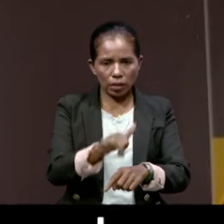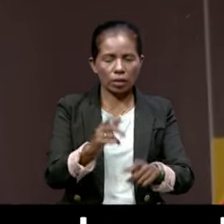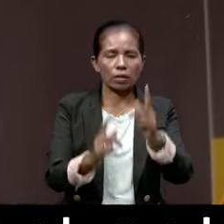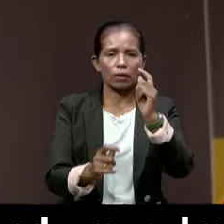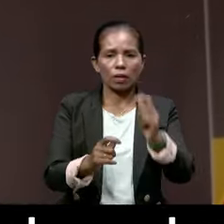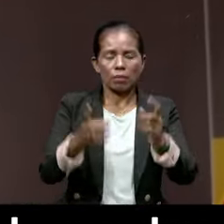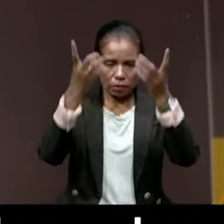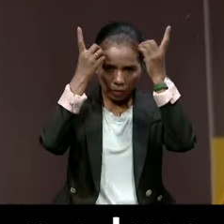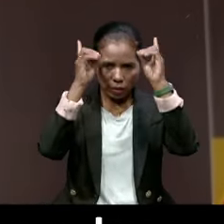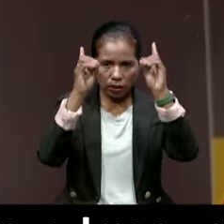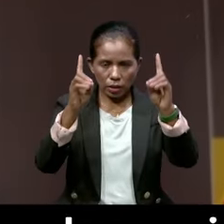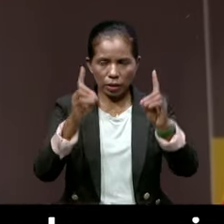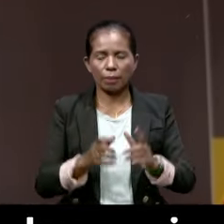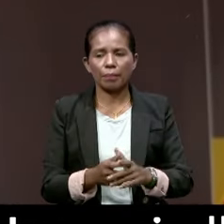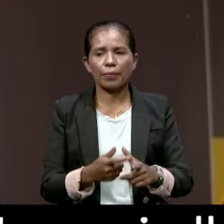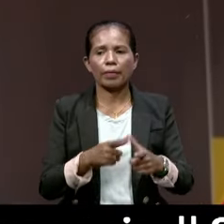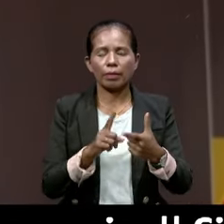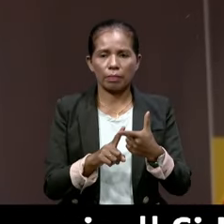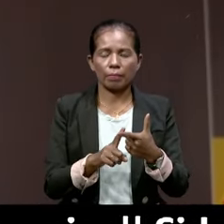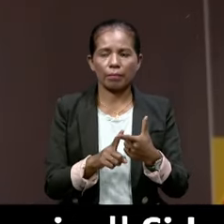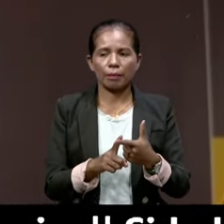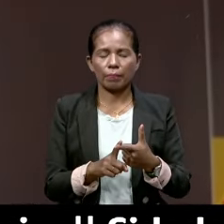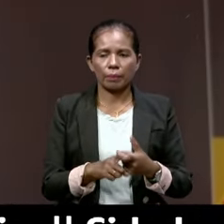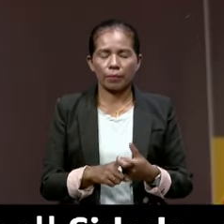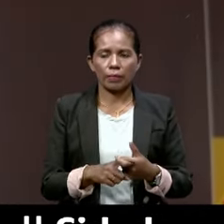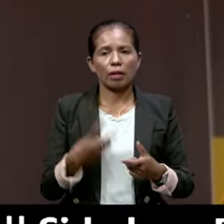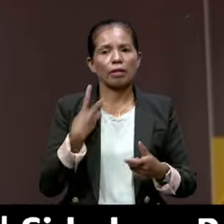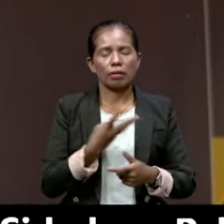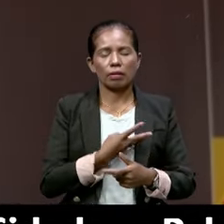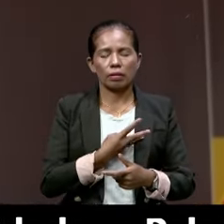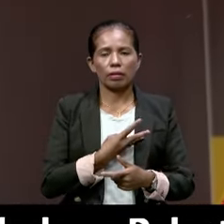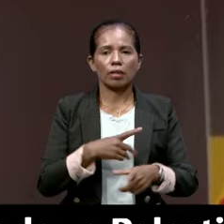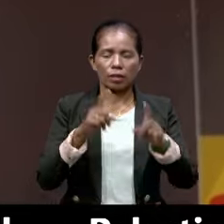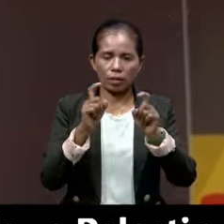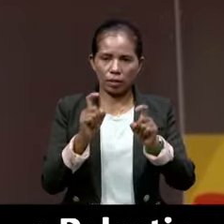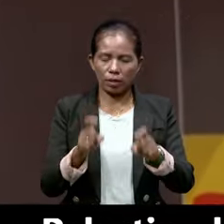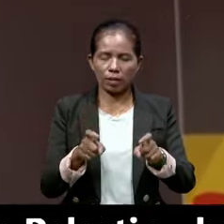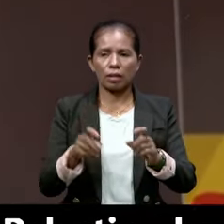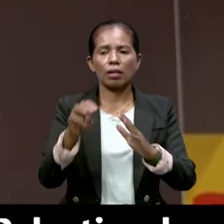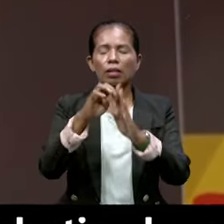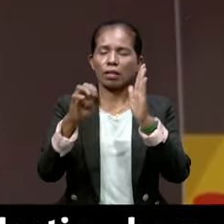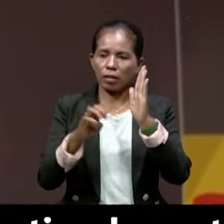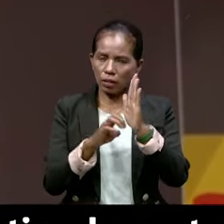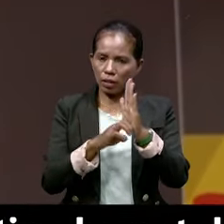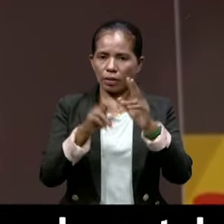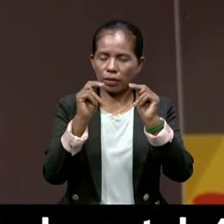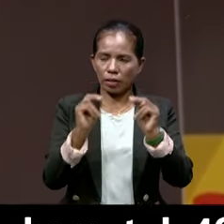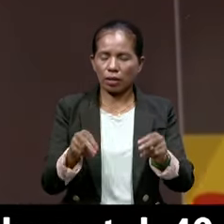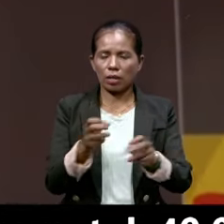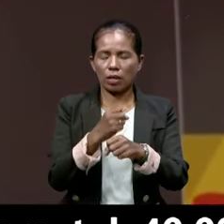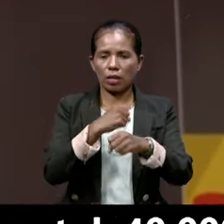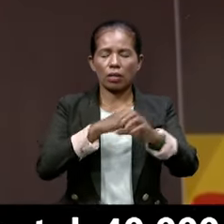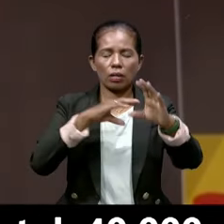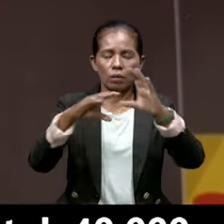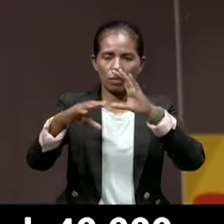decide. E mos, tem que estar, tem que halo comunicação